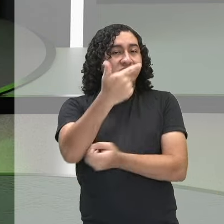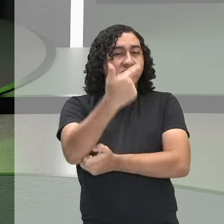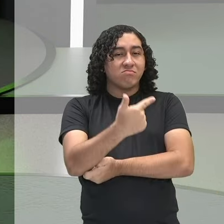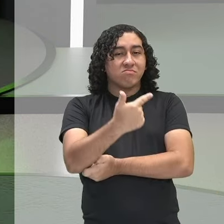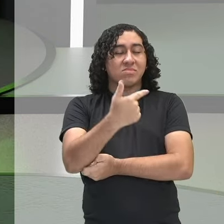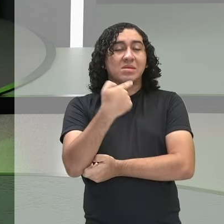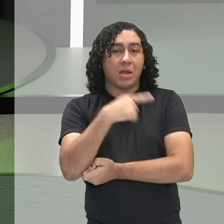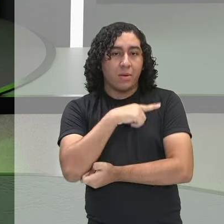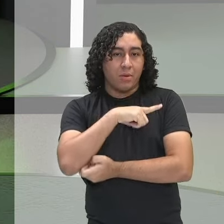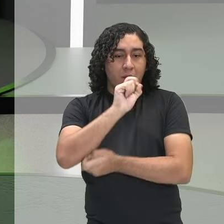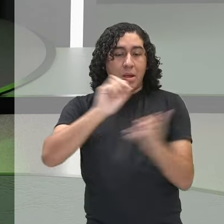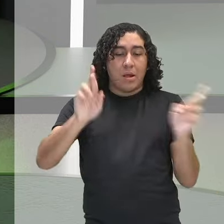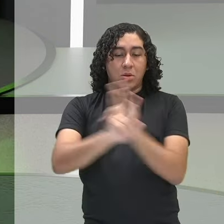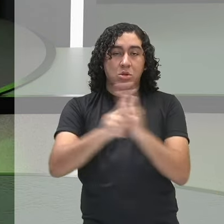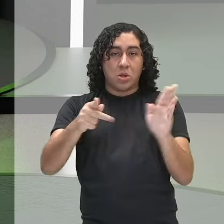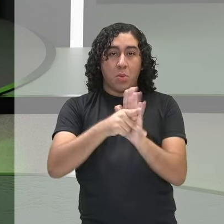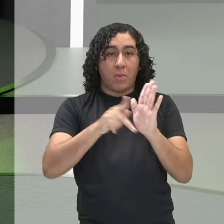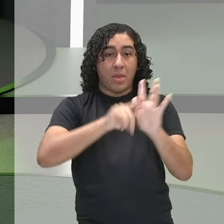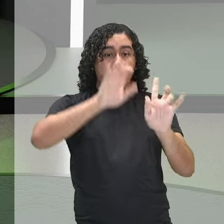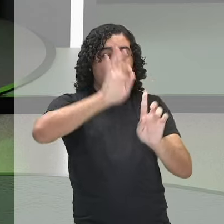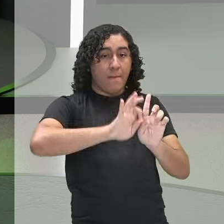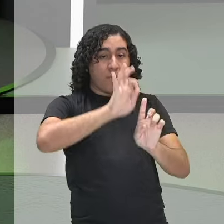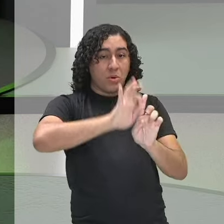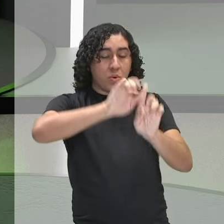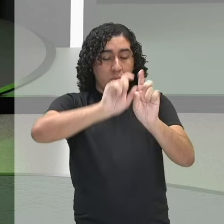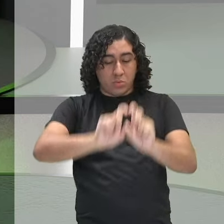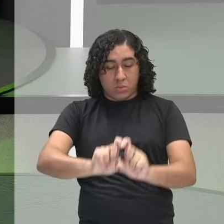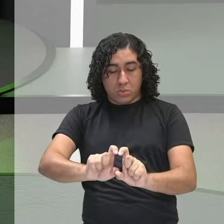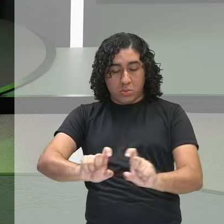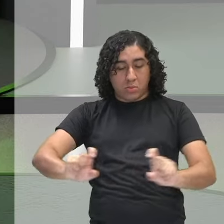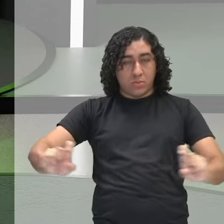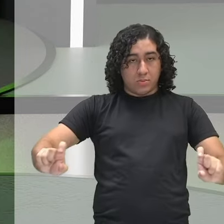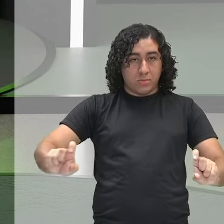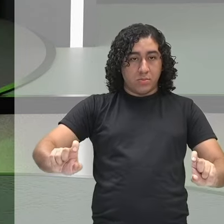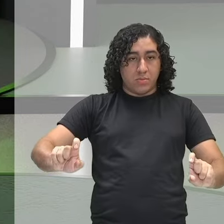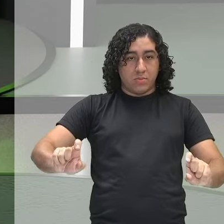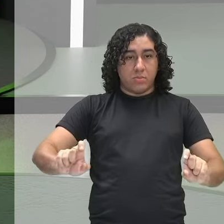estão relacionadas à temperatura que está aqui embaixo, tá? E nós